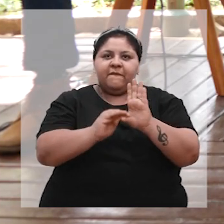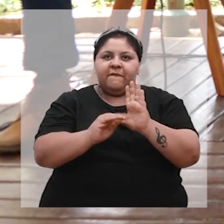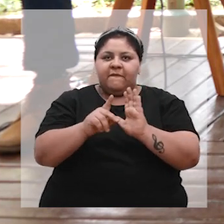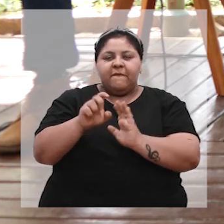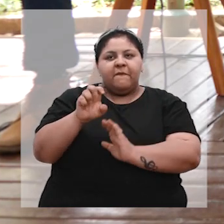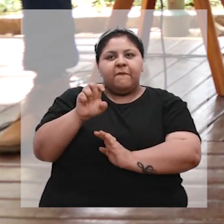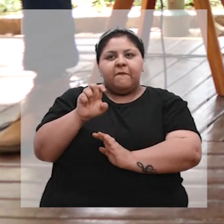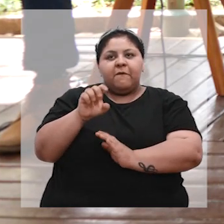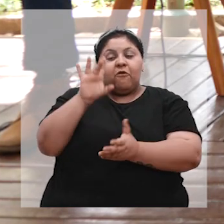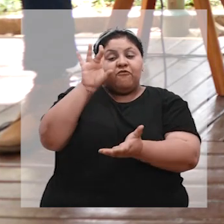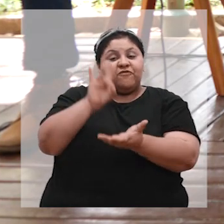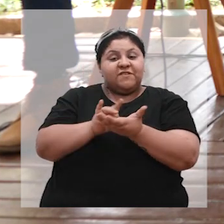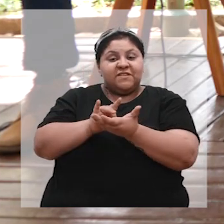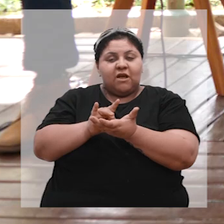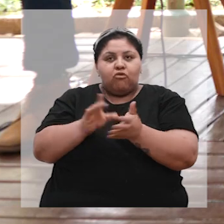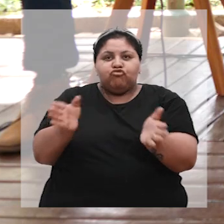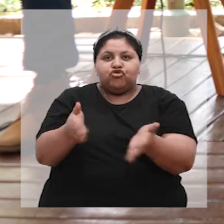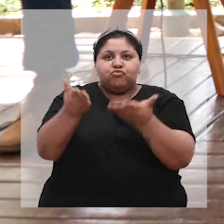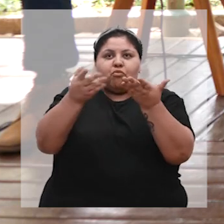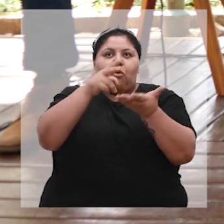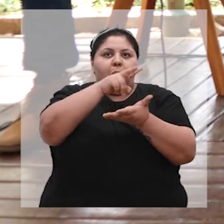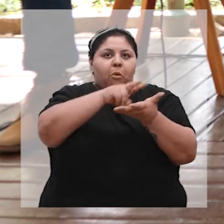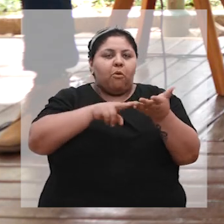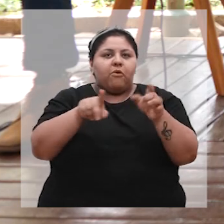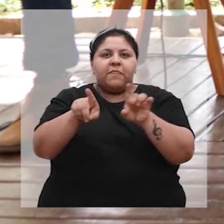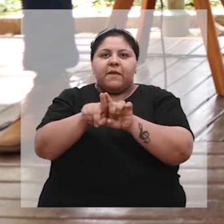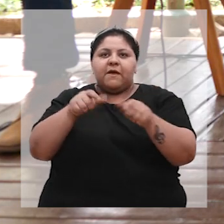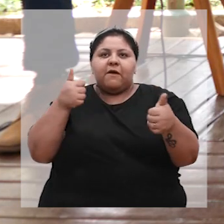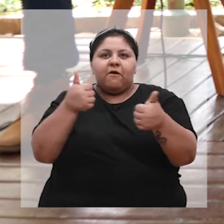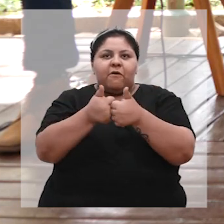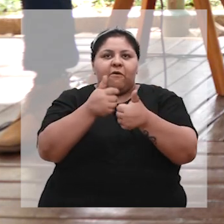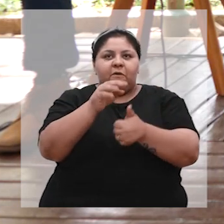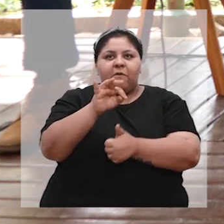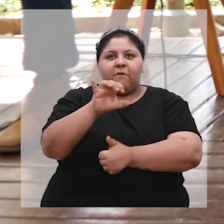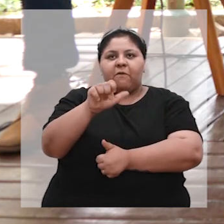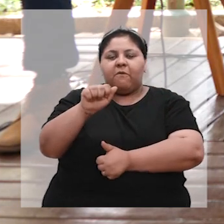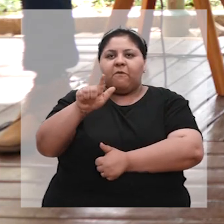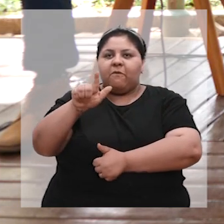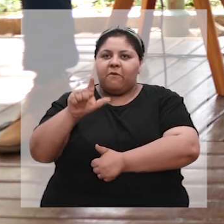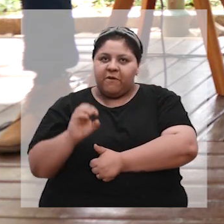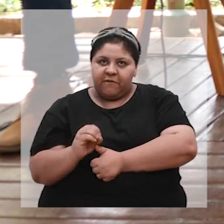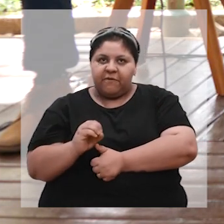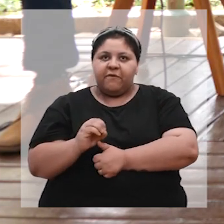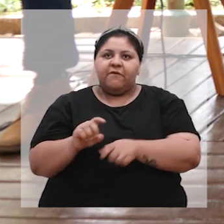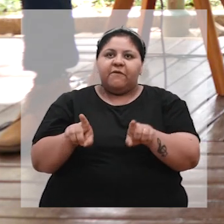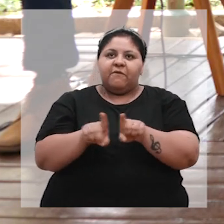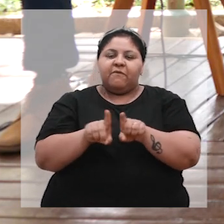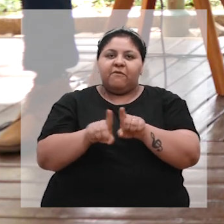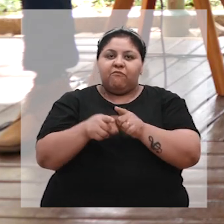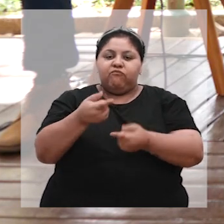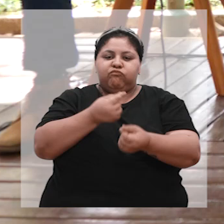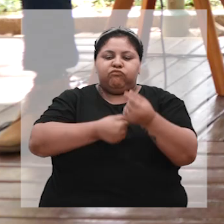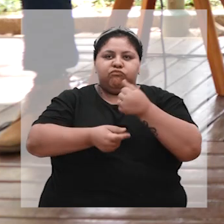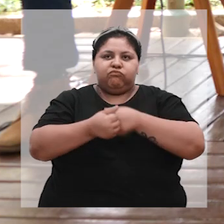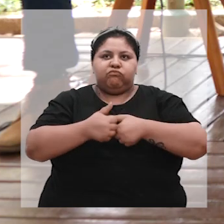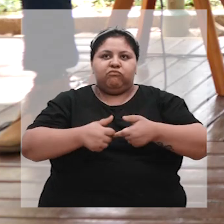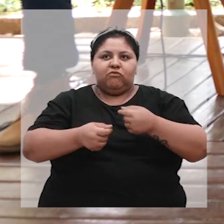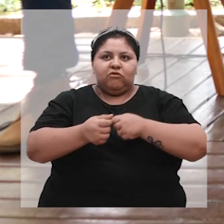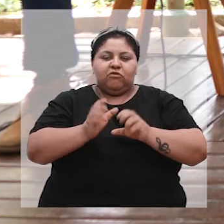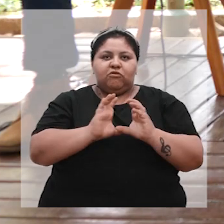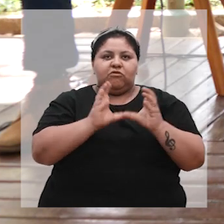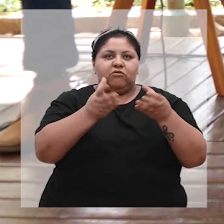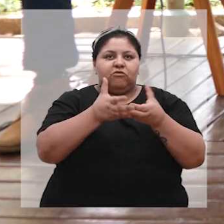Estímulo à Leitura. Bem-vinda. Também conosco o Tiago André Pierozan, que é tesoureiro da Associação dos